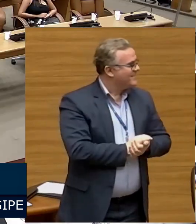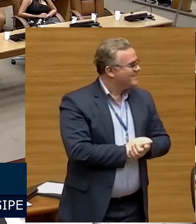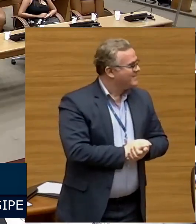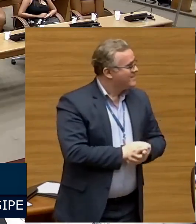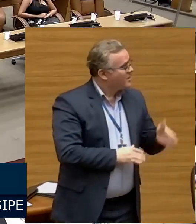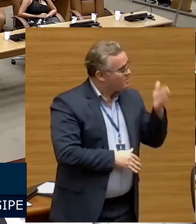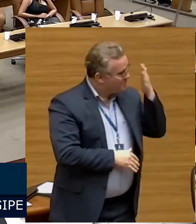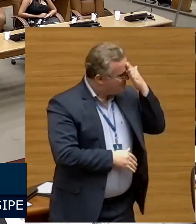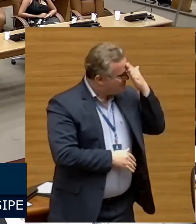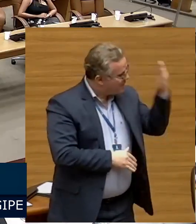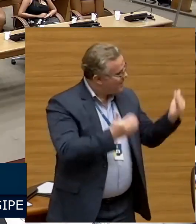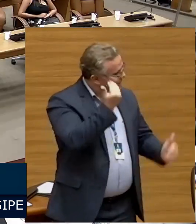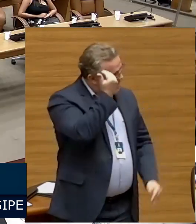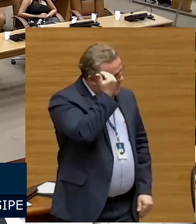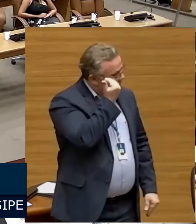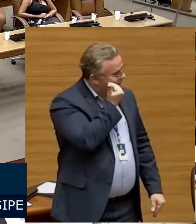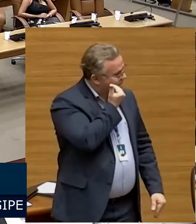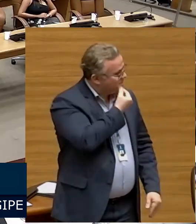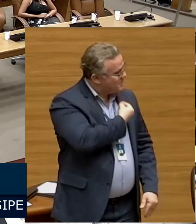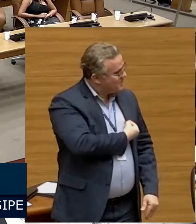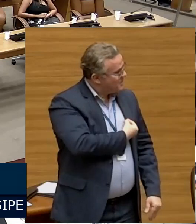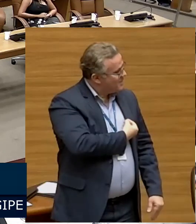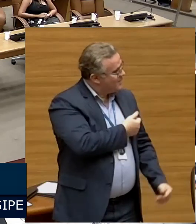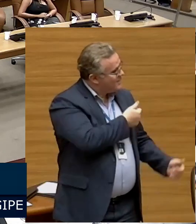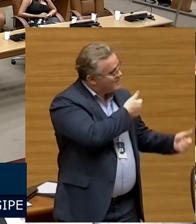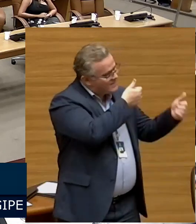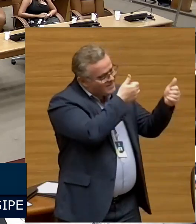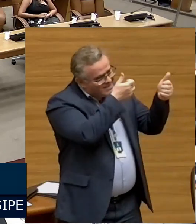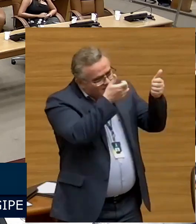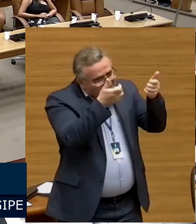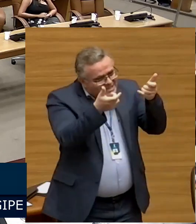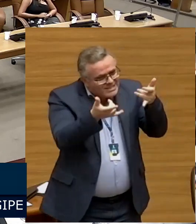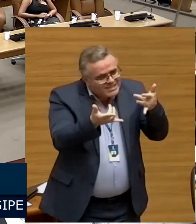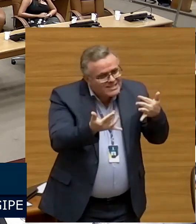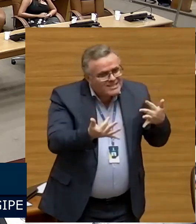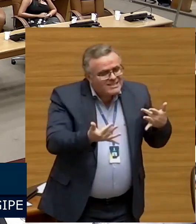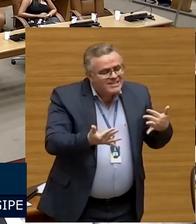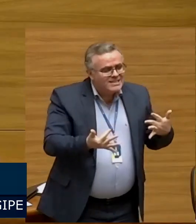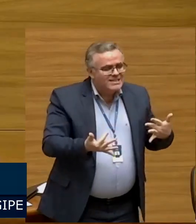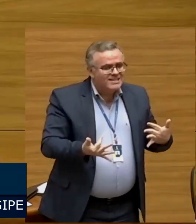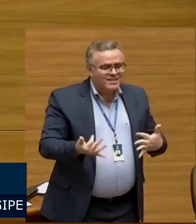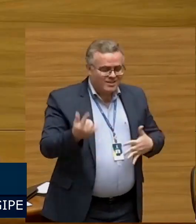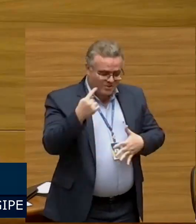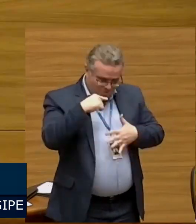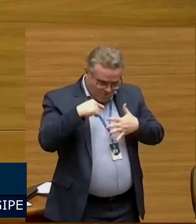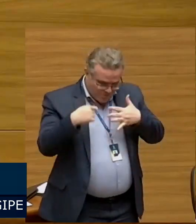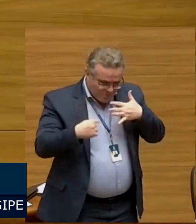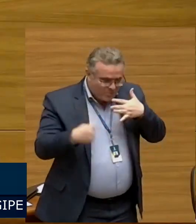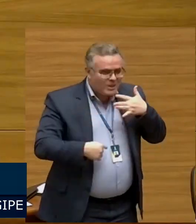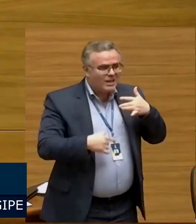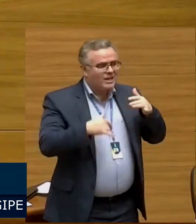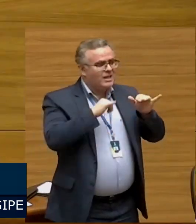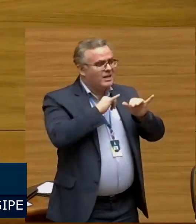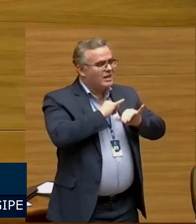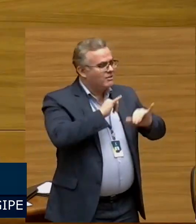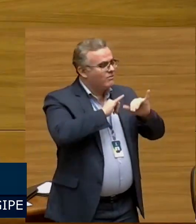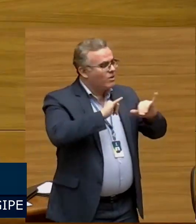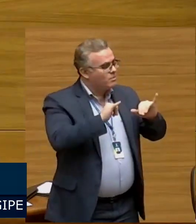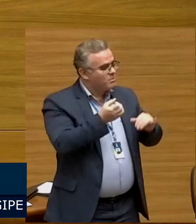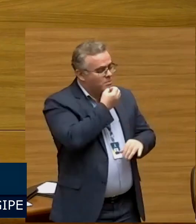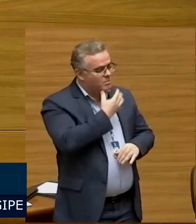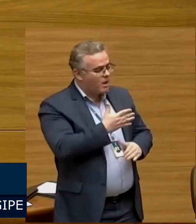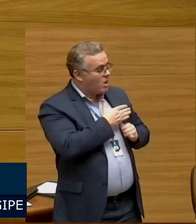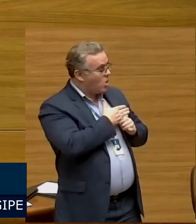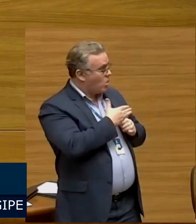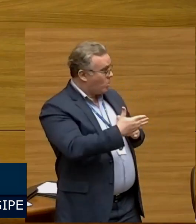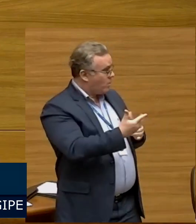Muito obrigada, Alzeneira, por trazer aí tantas outras informações e dizer que a nossa mandata está